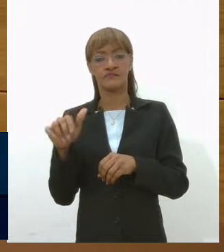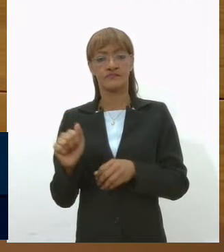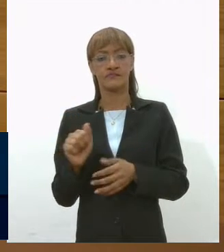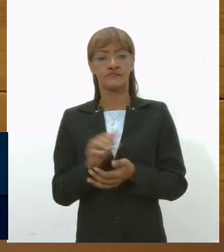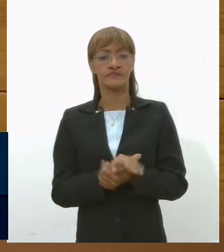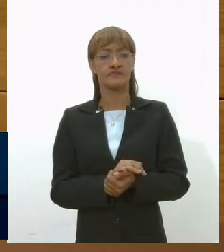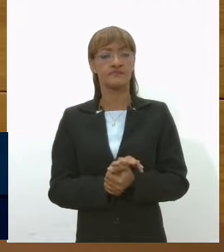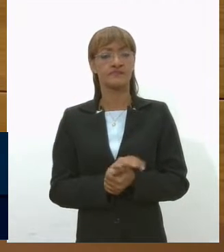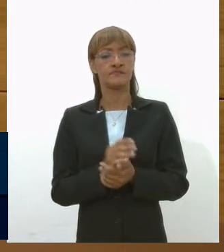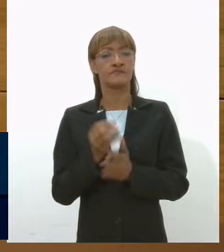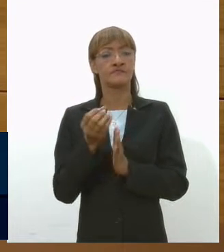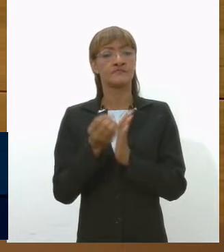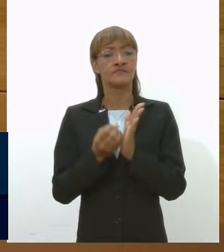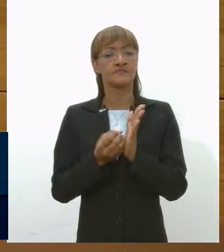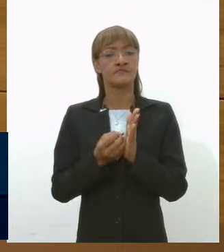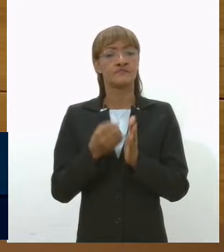número